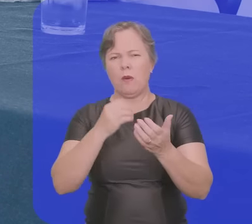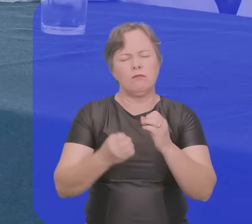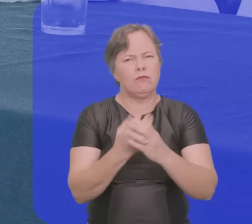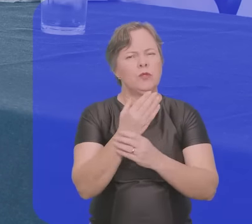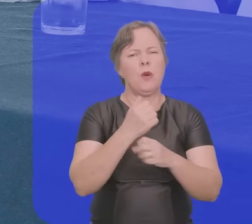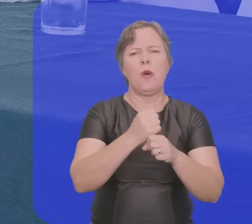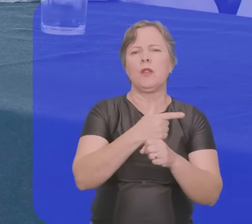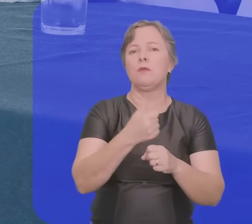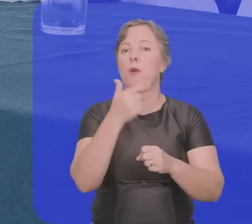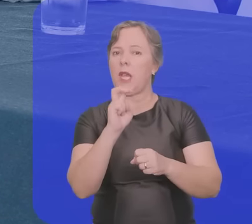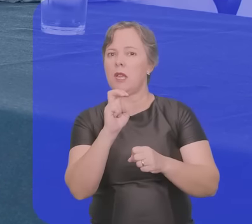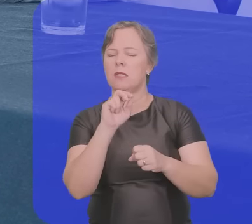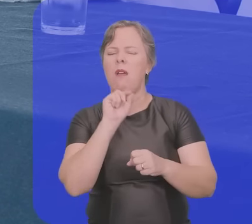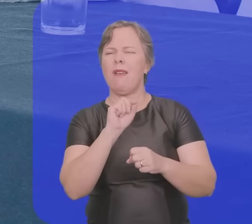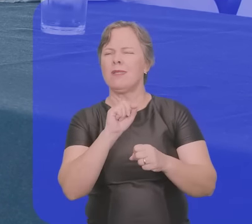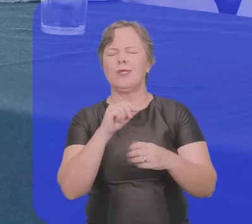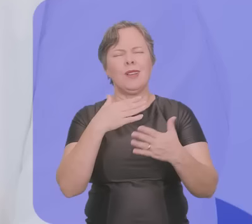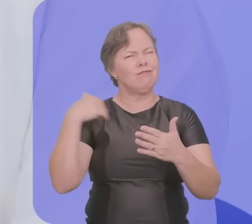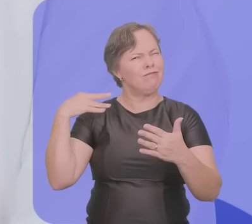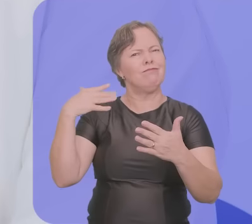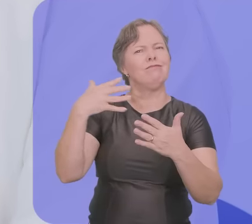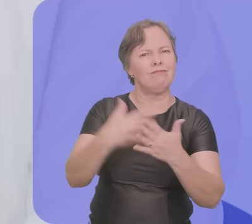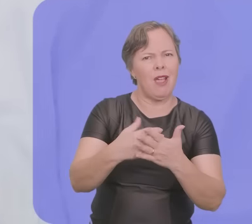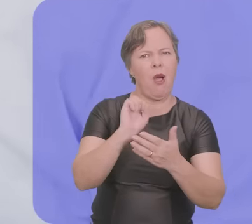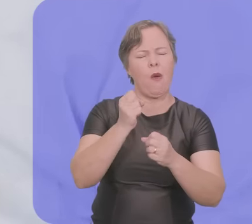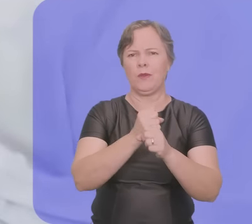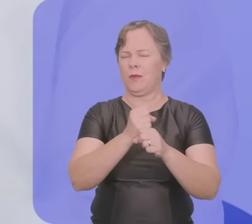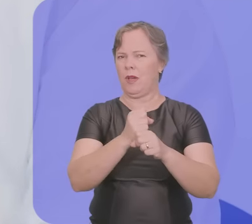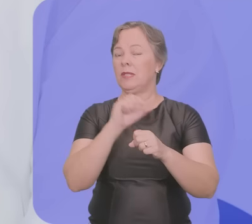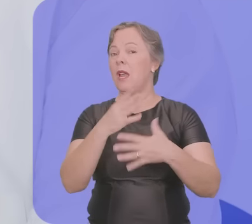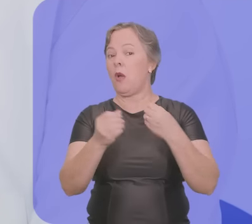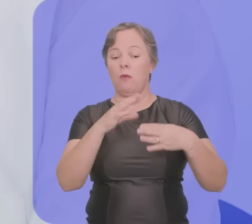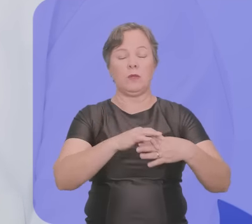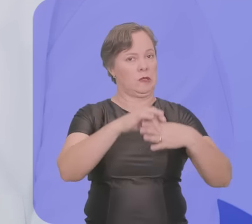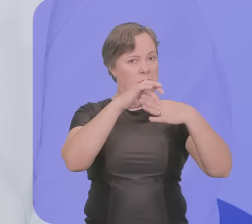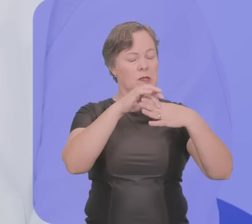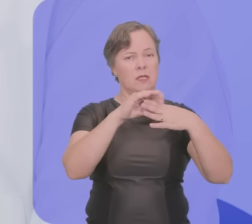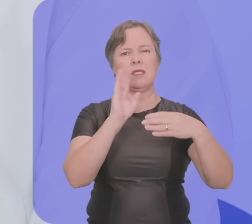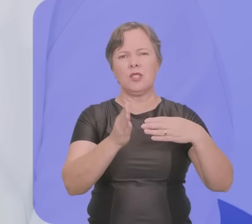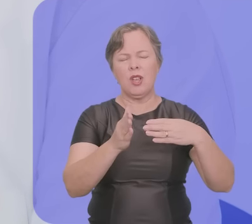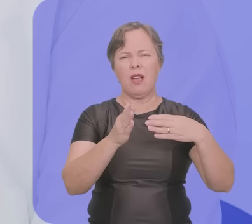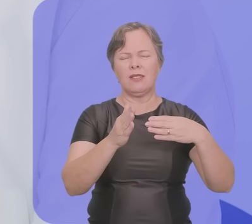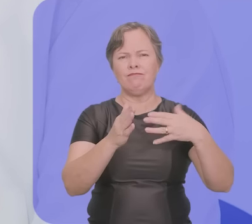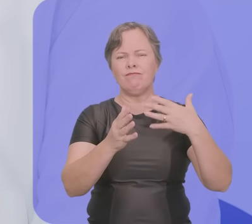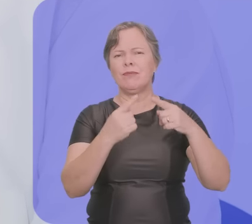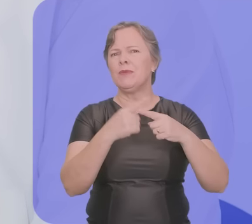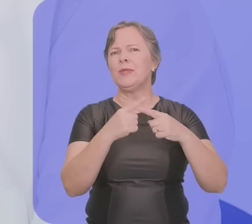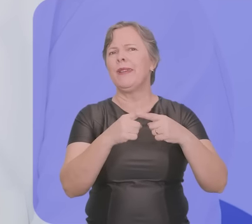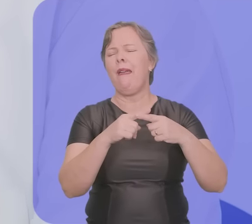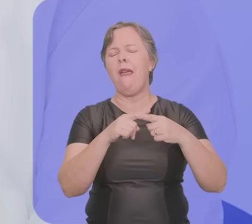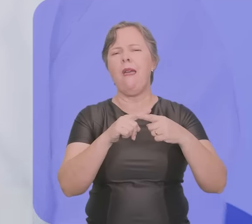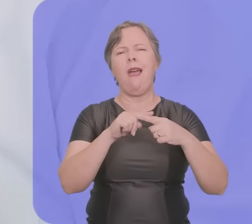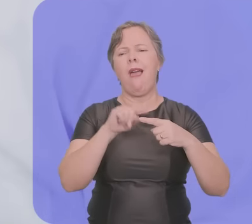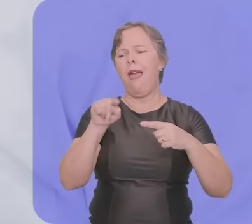que essa ferramenta está conosco no mercado e ela assumiu a liderança do segmento e é uma ferramenta